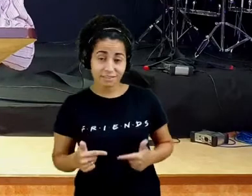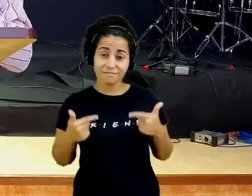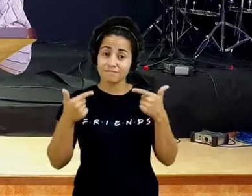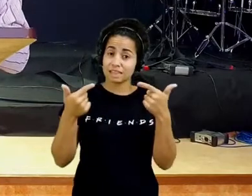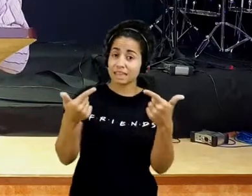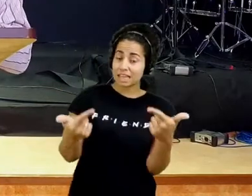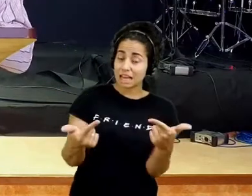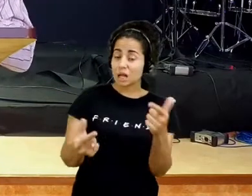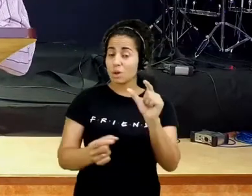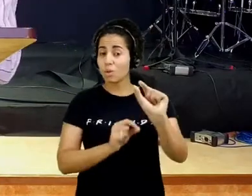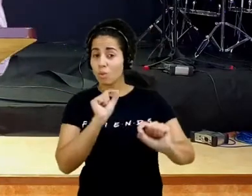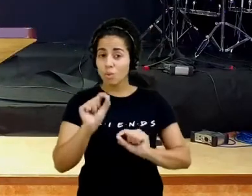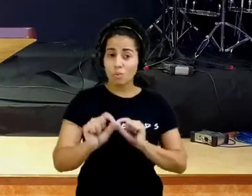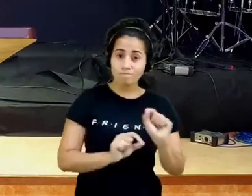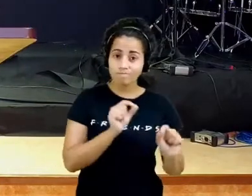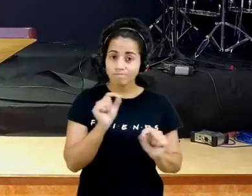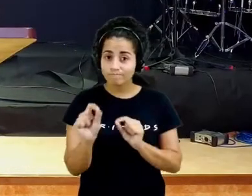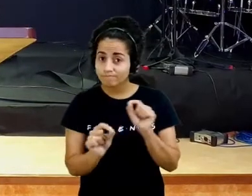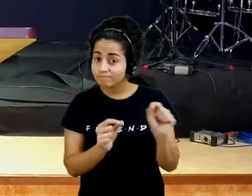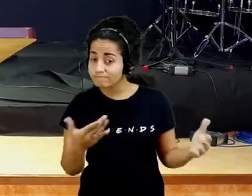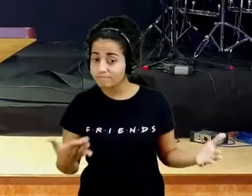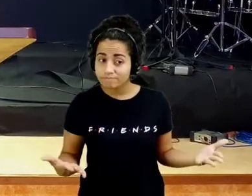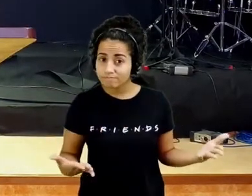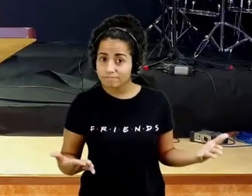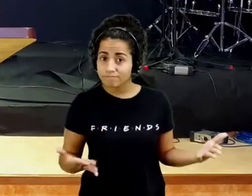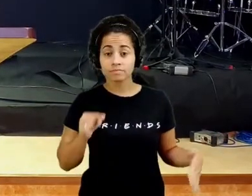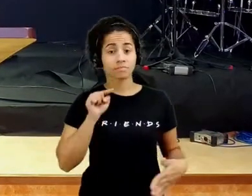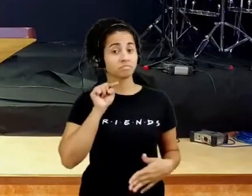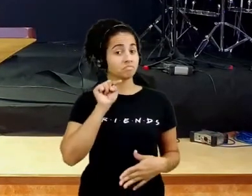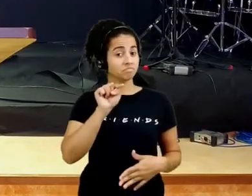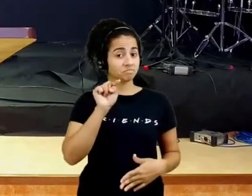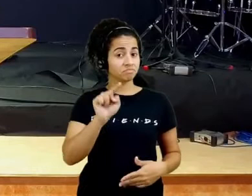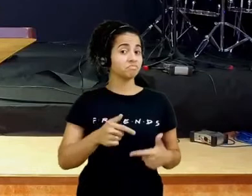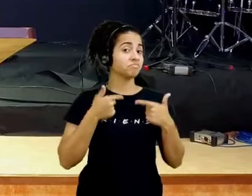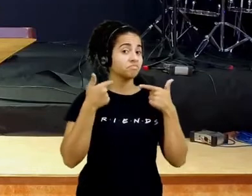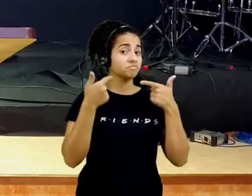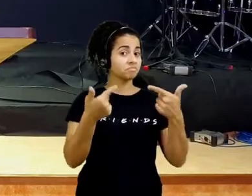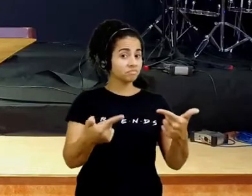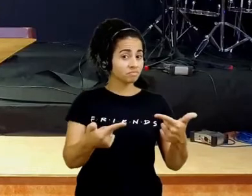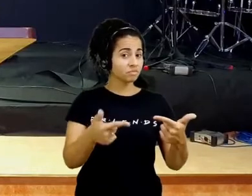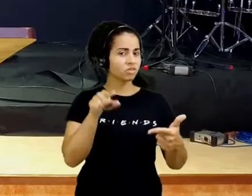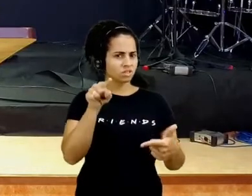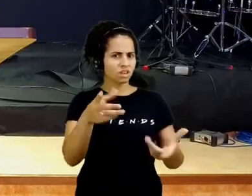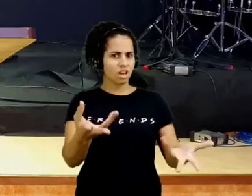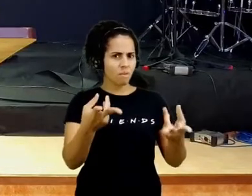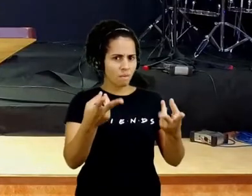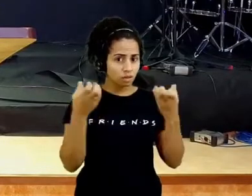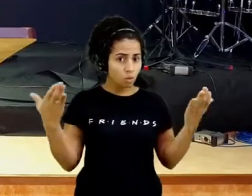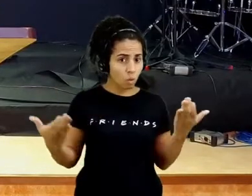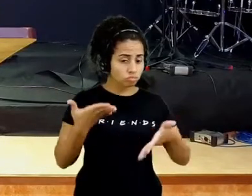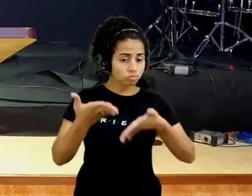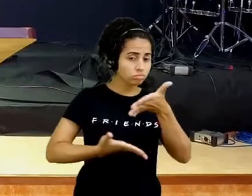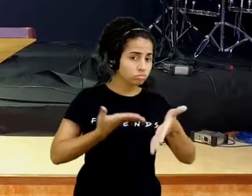amado e querido irmão, o que você está passando, meu amigo que nos ouve, que me ouve nesta manhã,